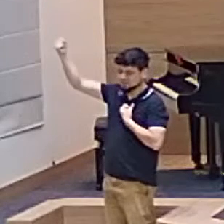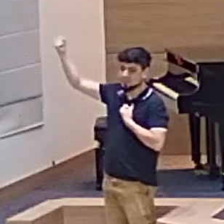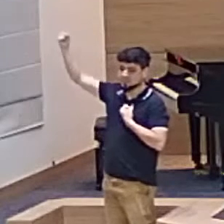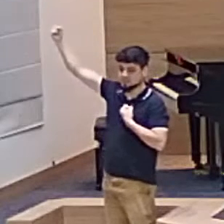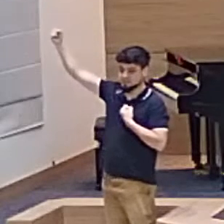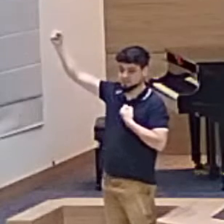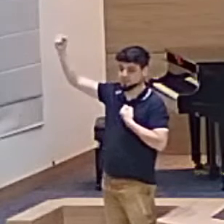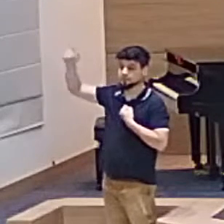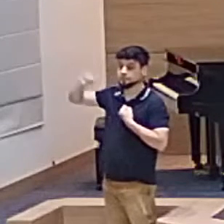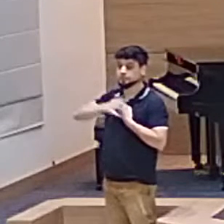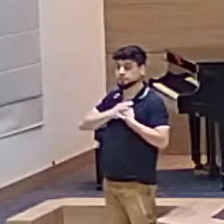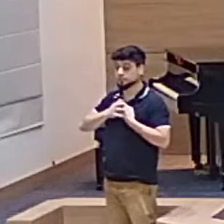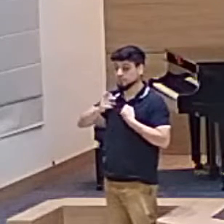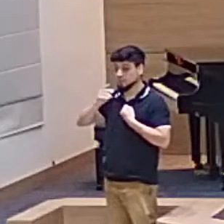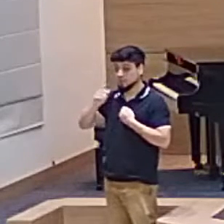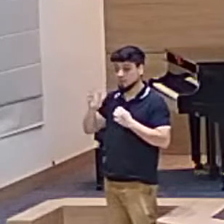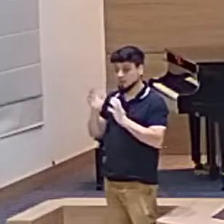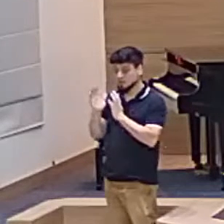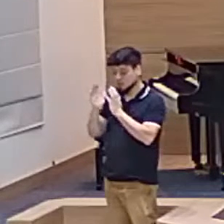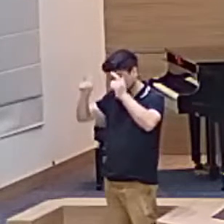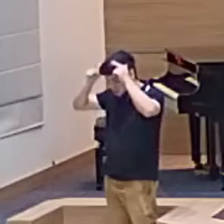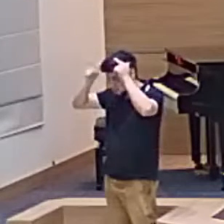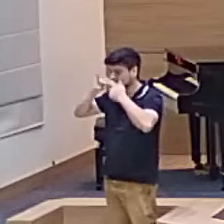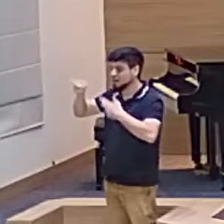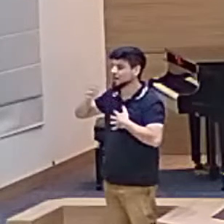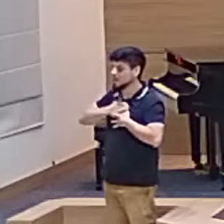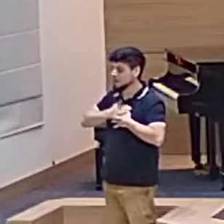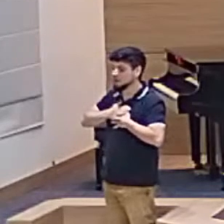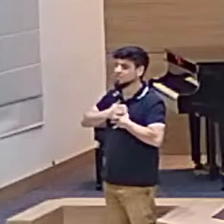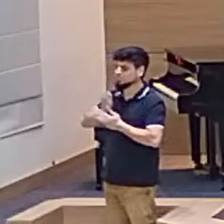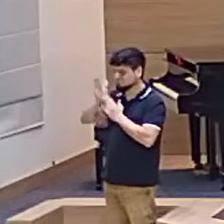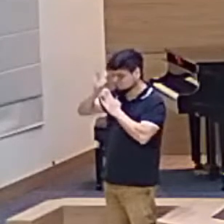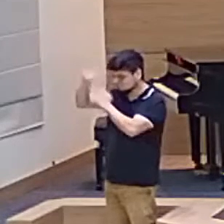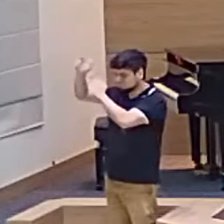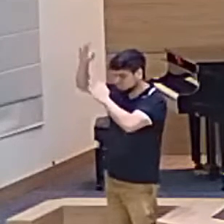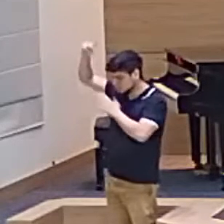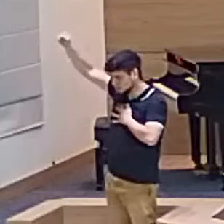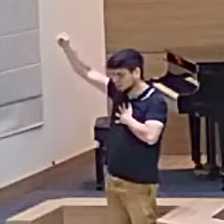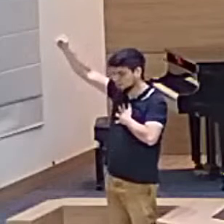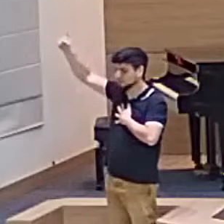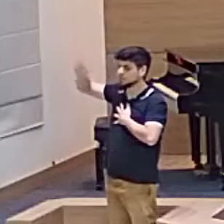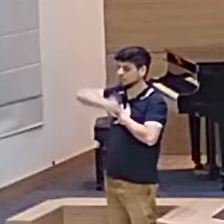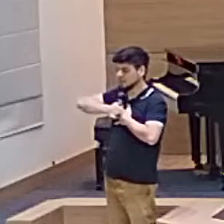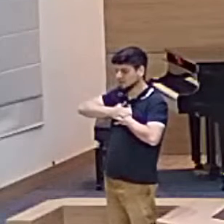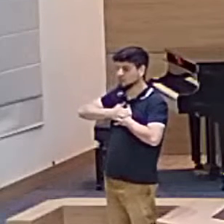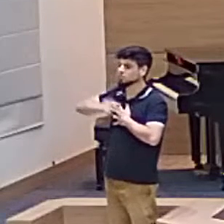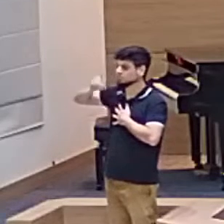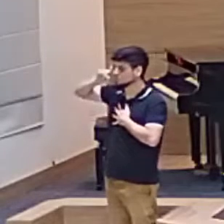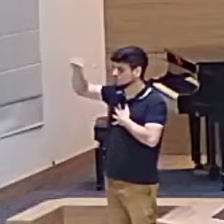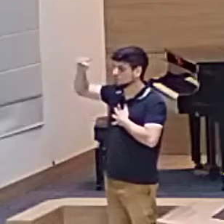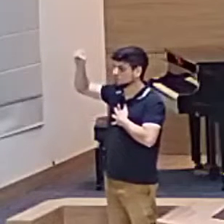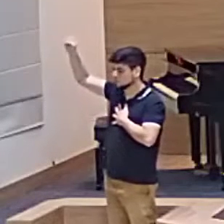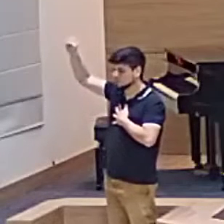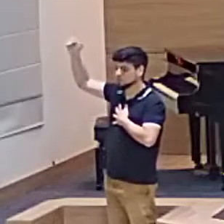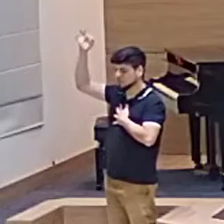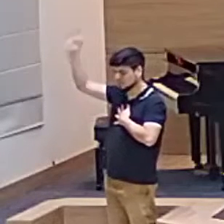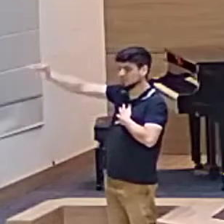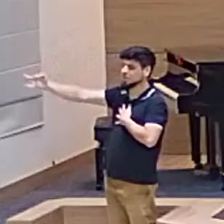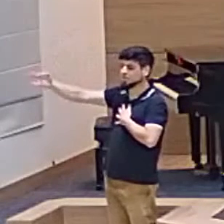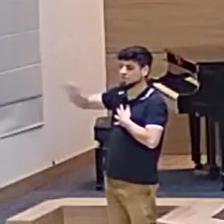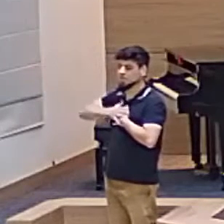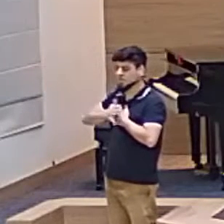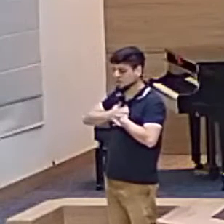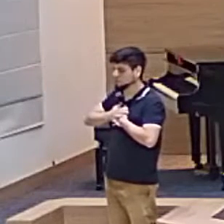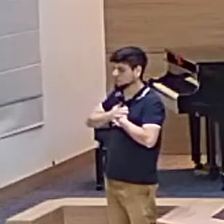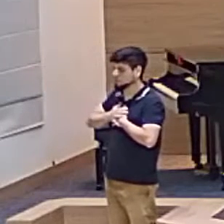ele disse Senhor eu fui reto decoração senhor eu sou temente a Deus senhor eu